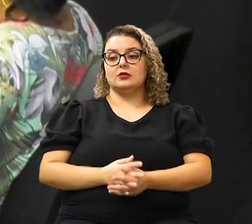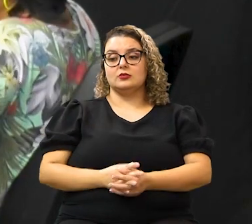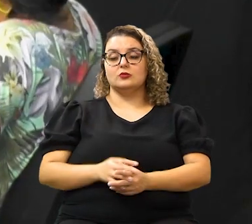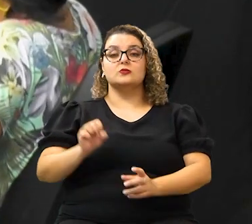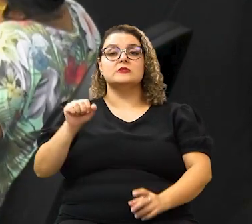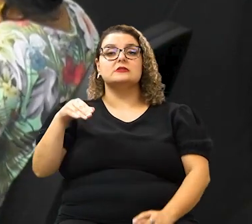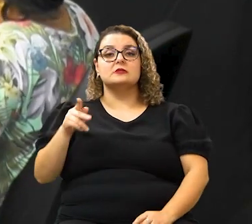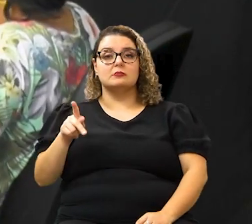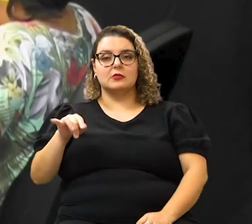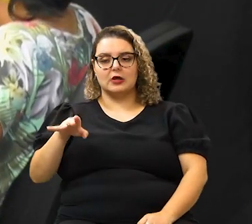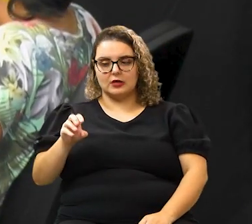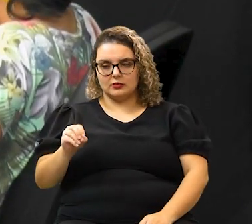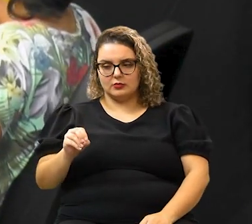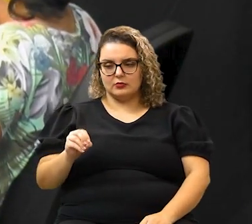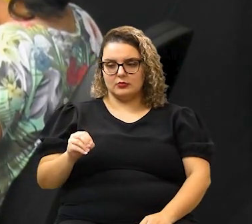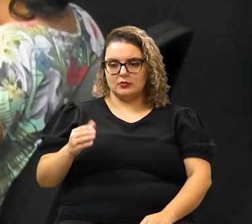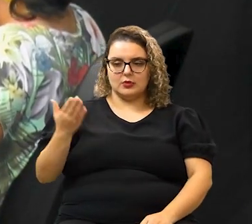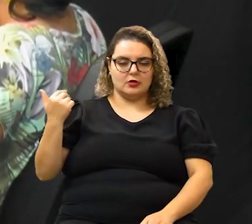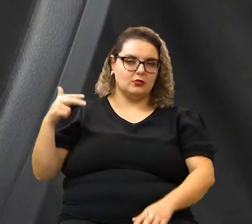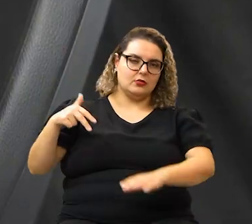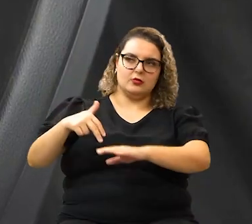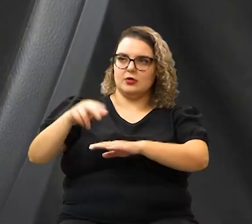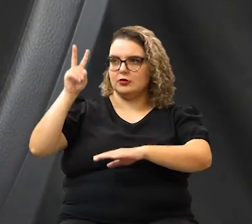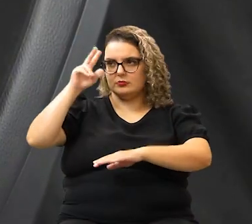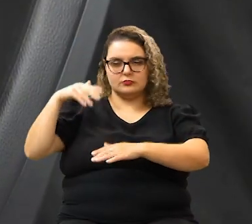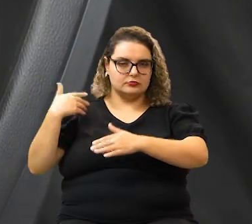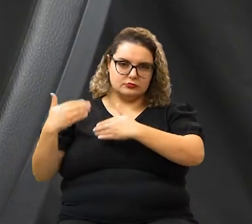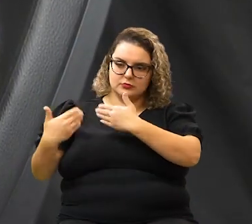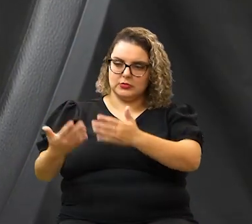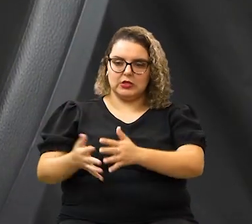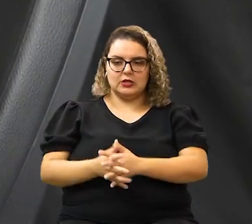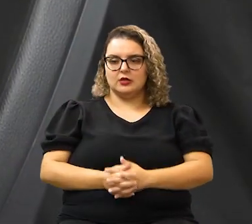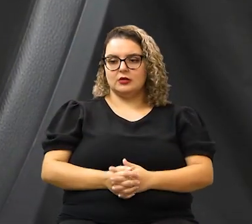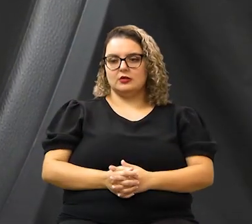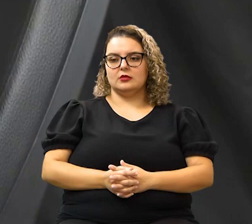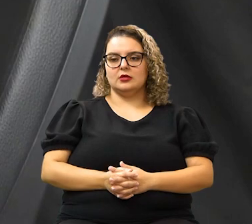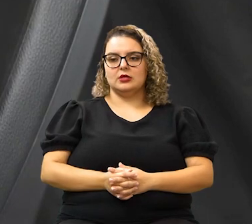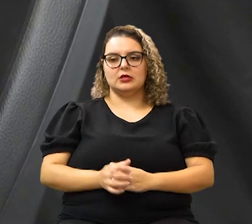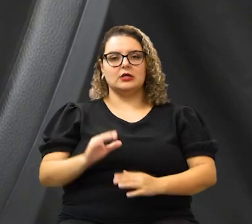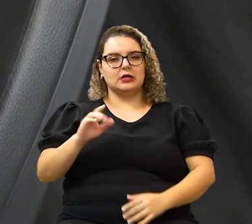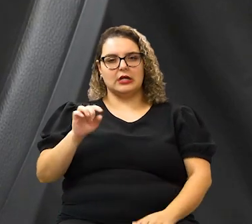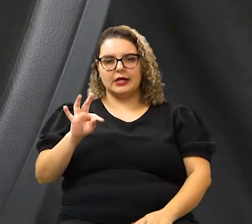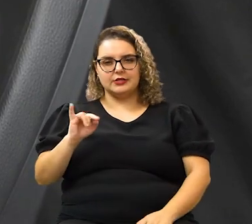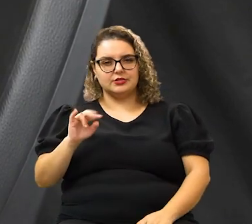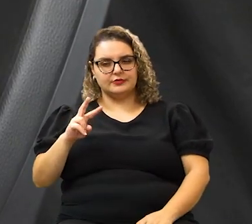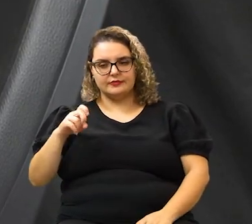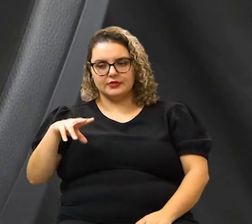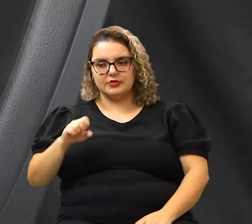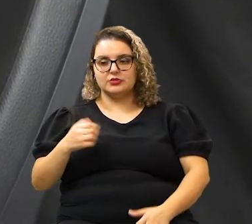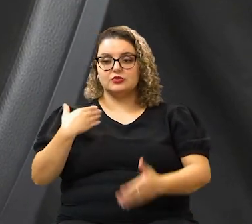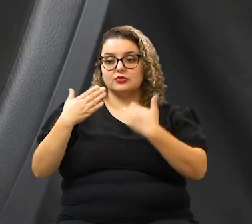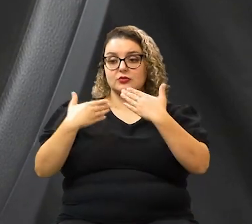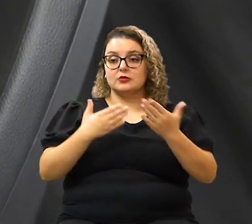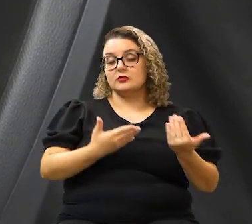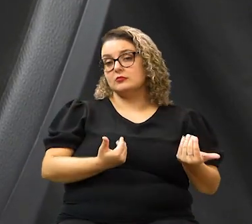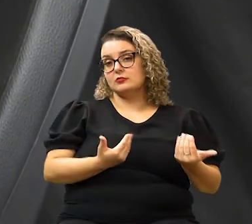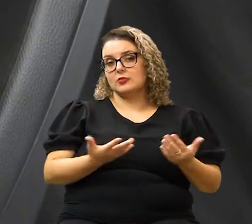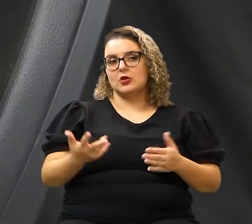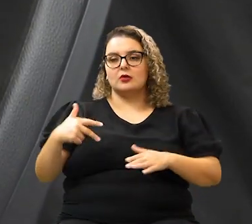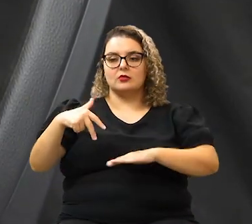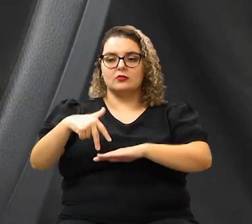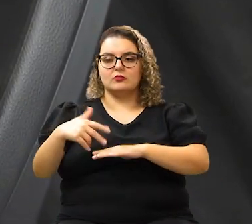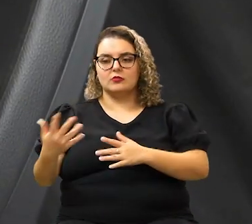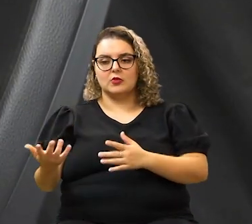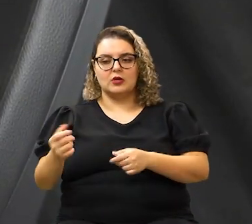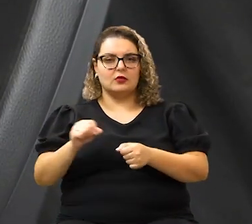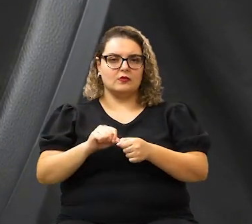né, uma figura histórica. Sim. E muito cativante, que dialogava muito com a juventude. E ele veio falar, fez uma apresentação do